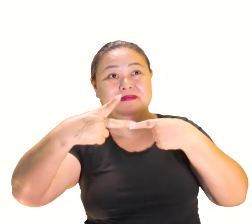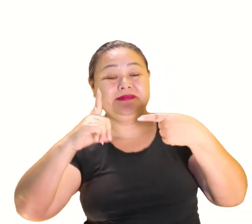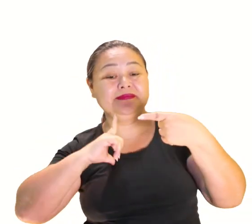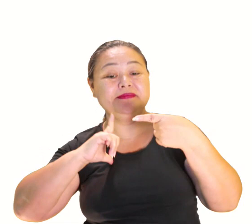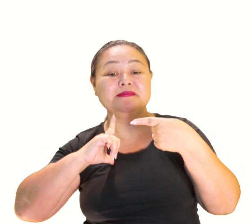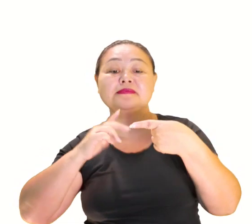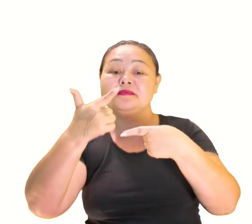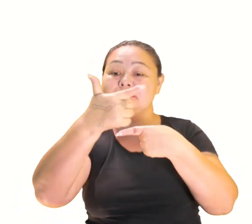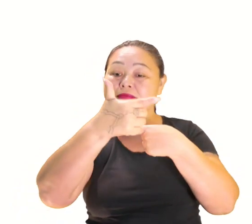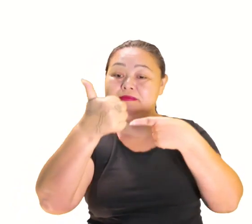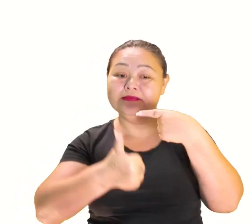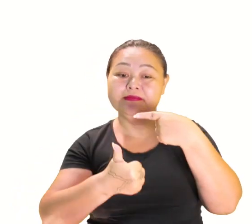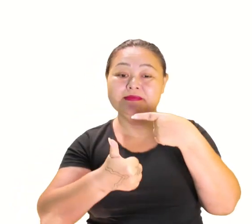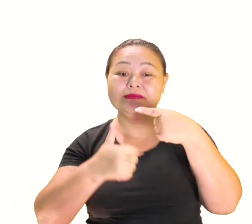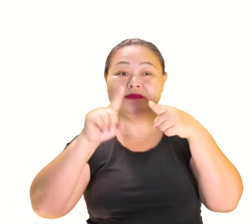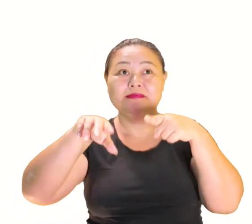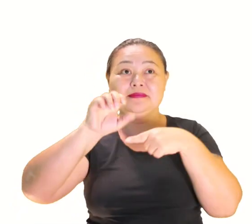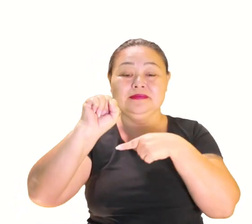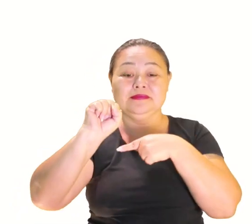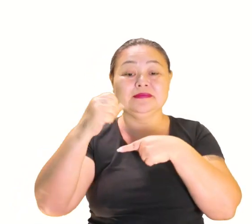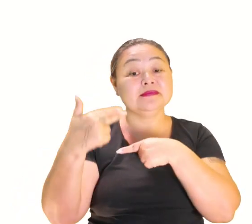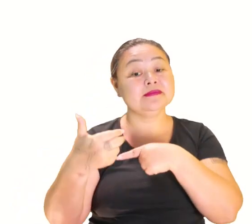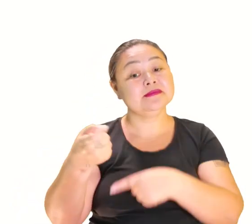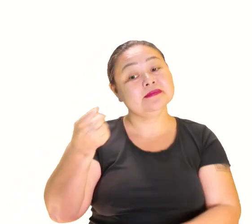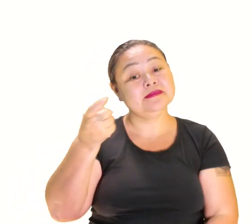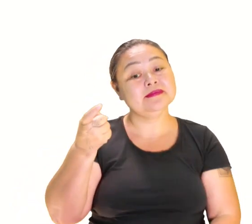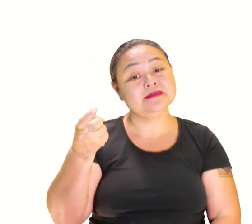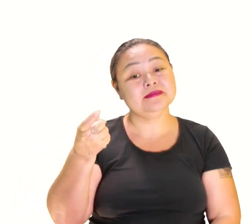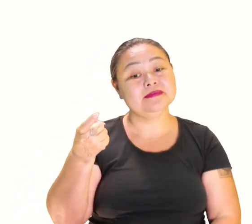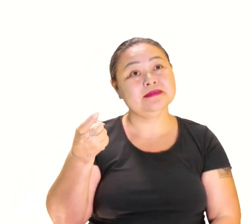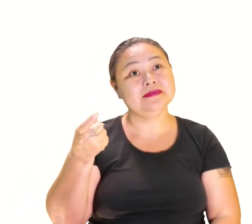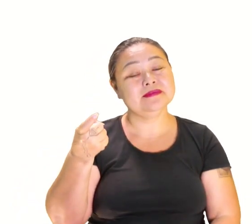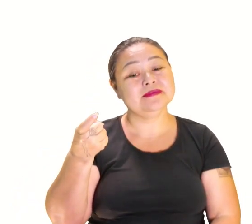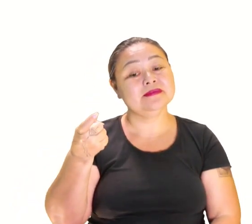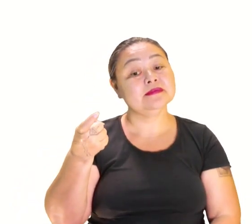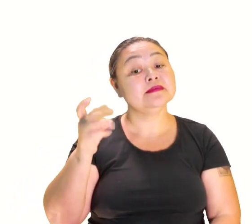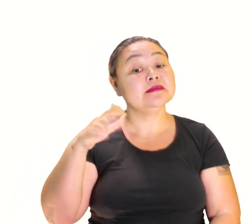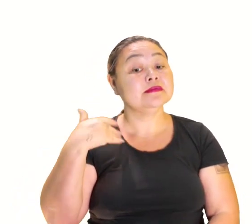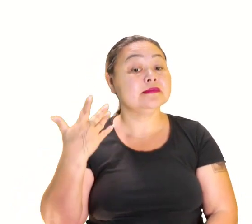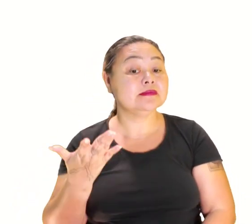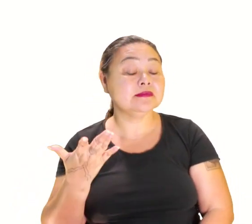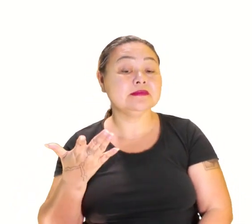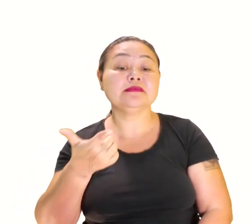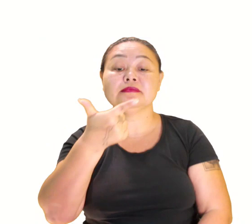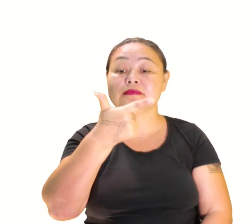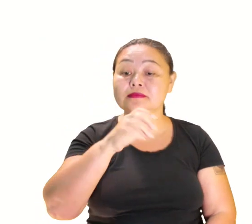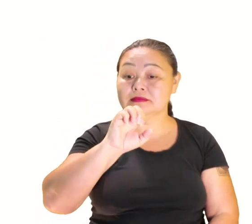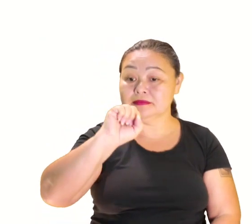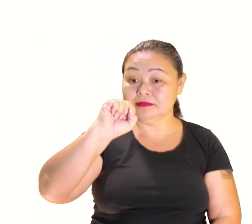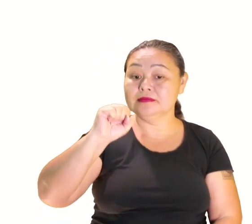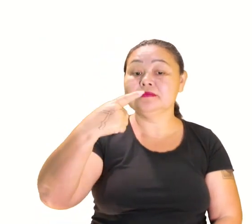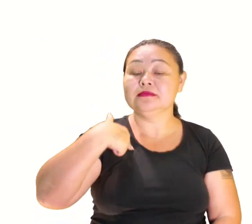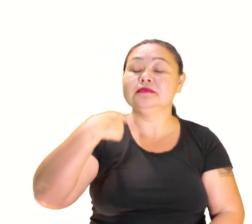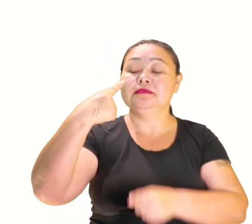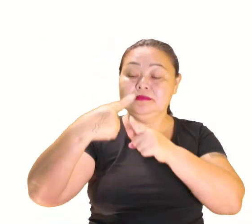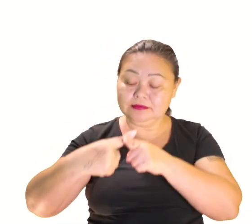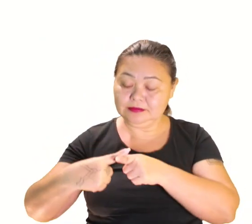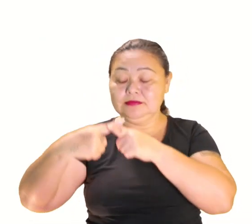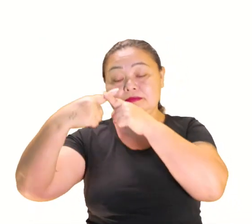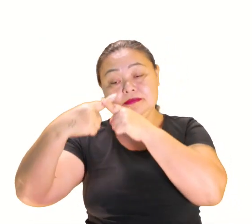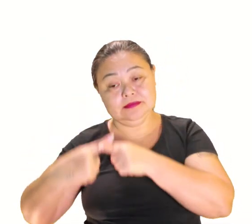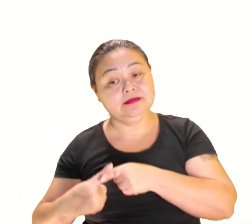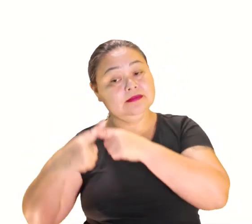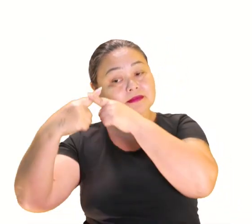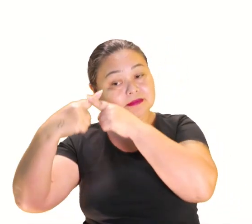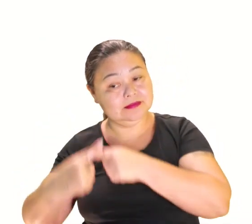sobre 1 elevado a 8 igual a x. E aí, 2 elevado a 8 vai ser 2 vezes 2 vezes